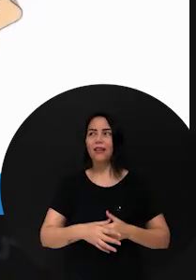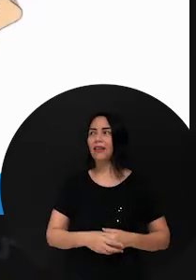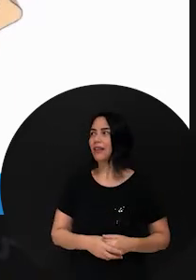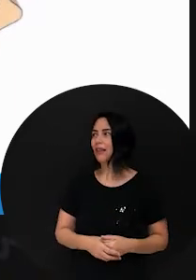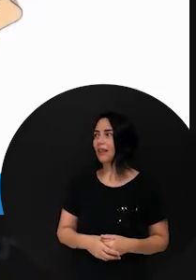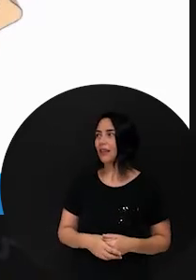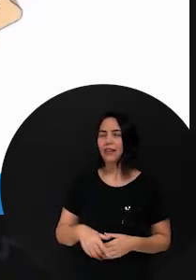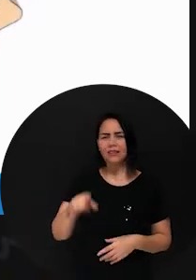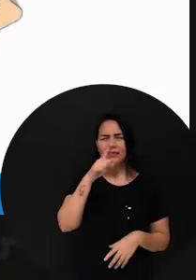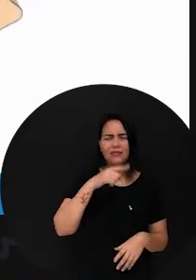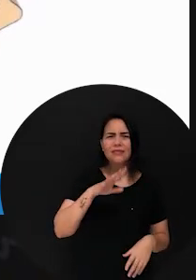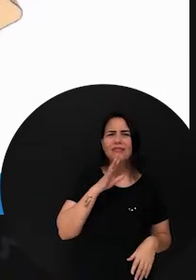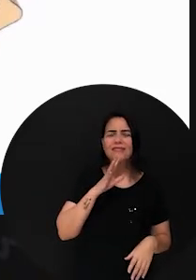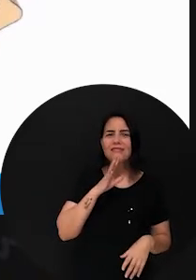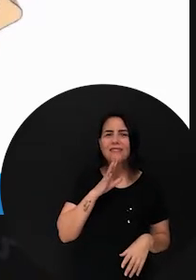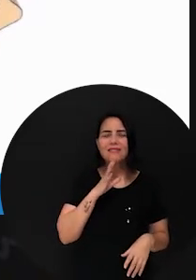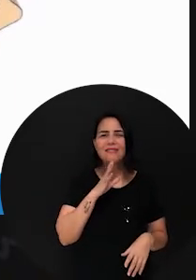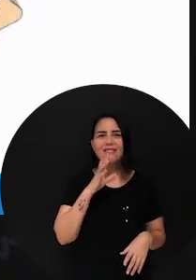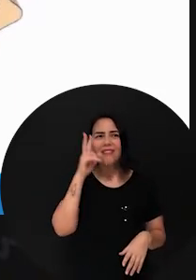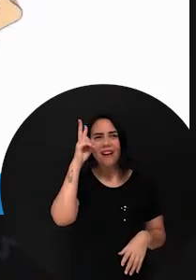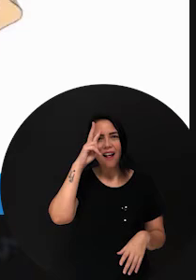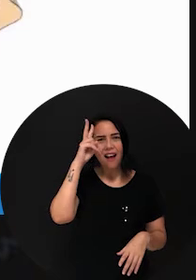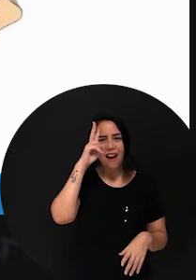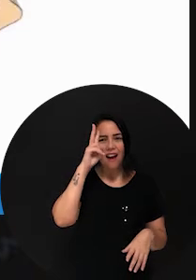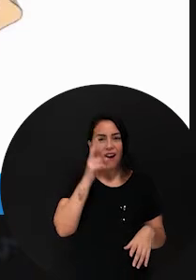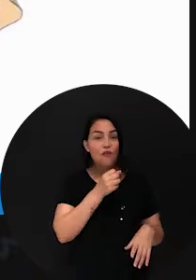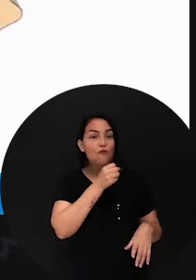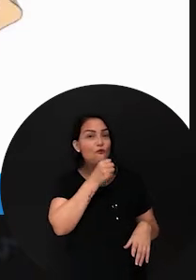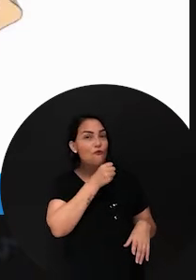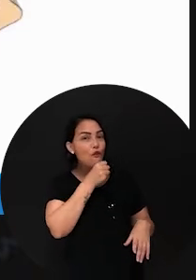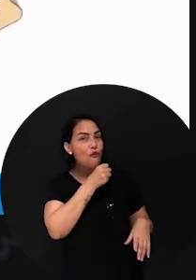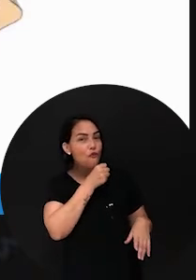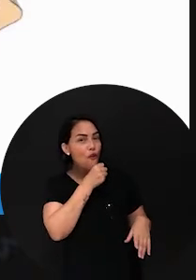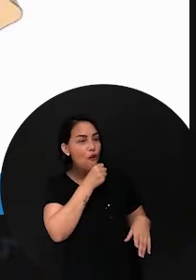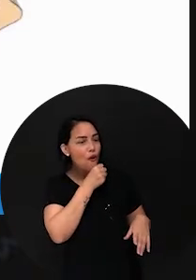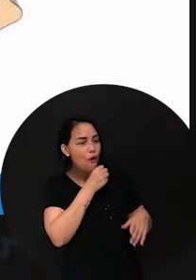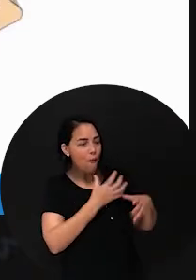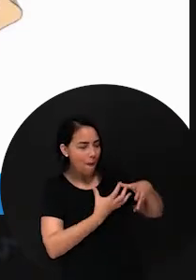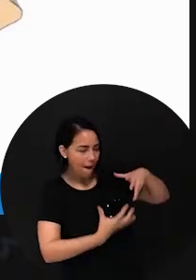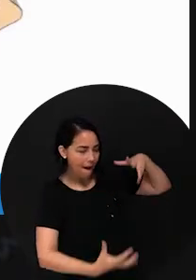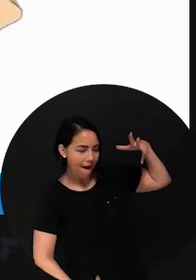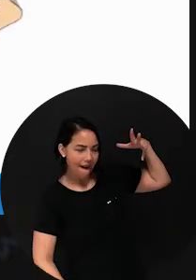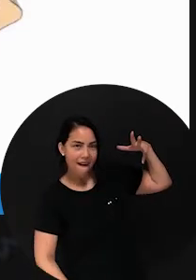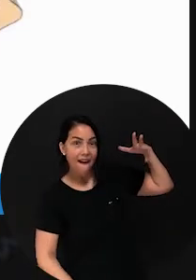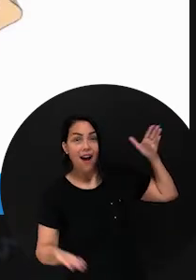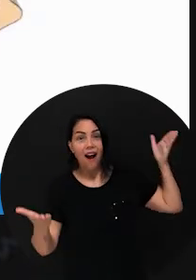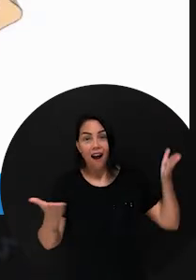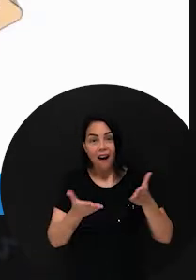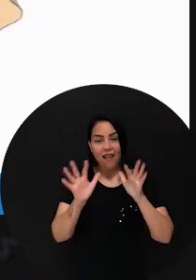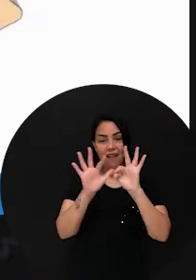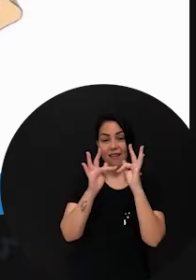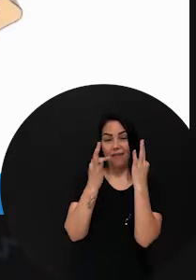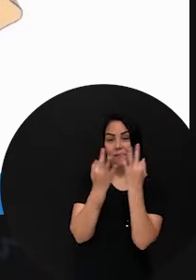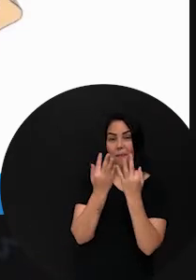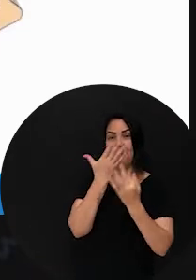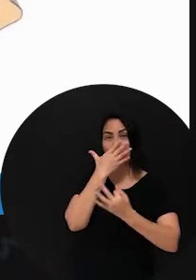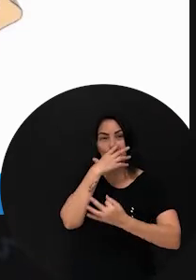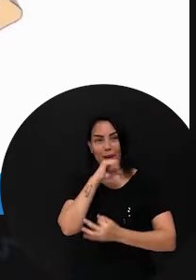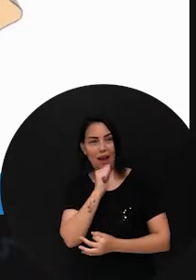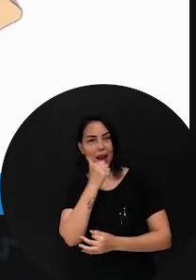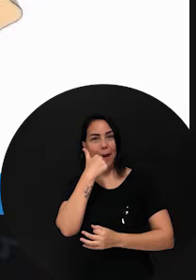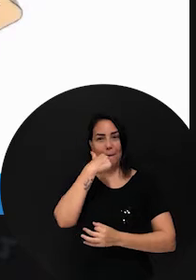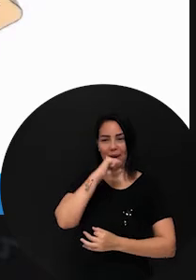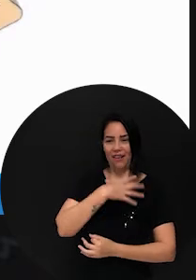vovô contrabaixo? Aqui, então, estão os papai, mamãe e os filhinhos, né? O violino, a viola